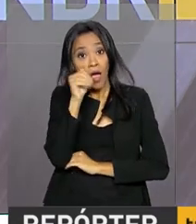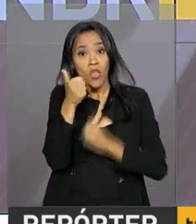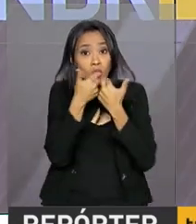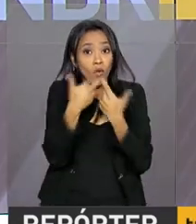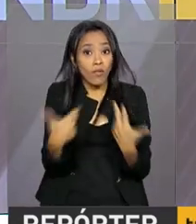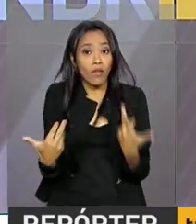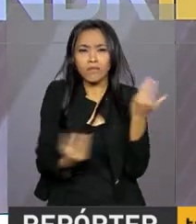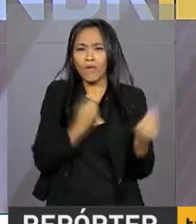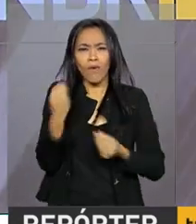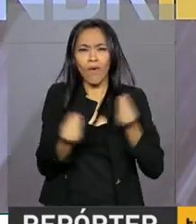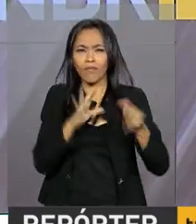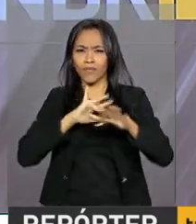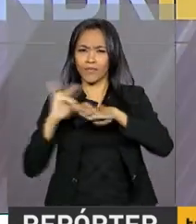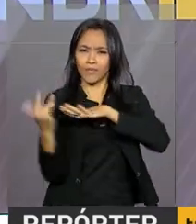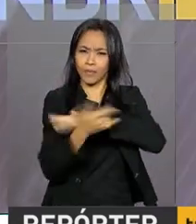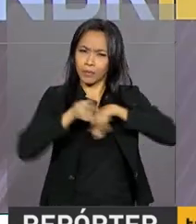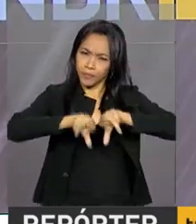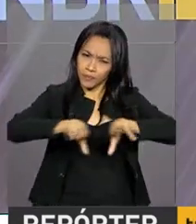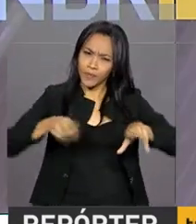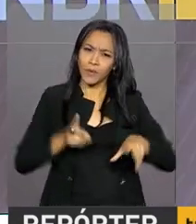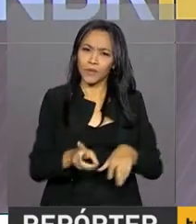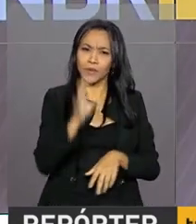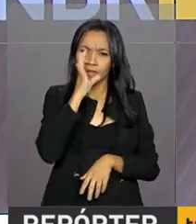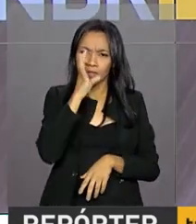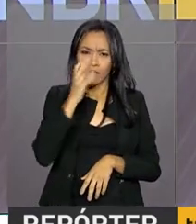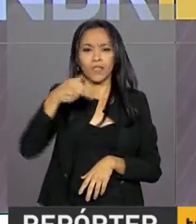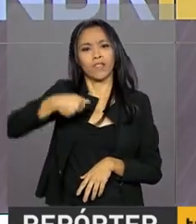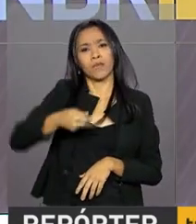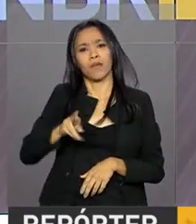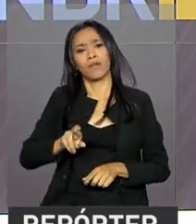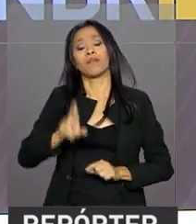as novidades em nossas redes sociais. Continue com a gente